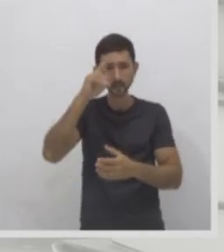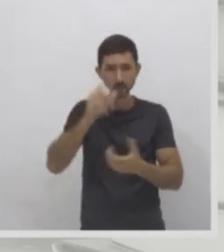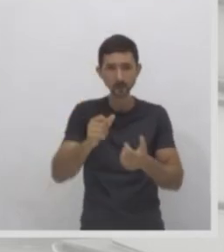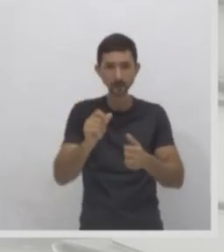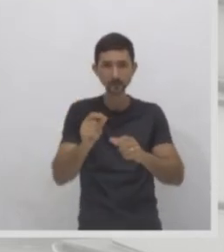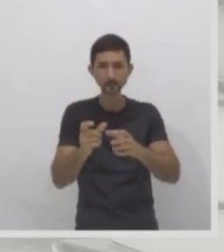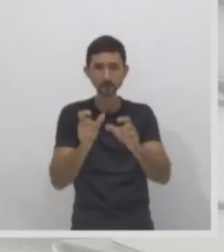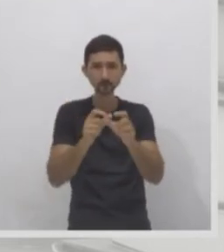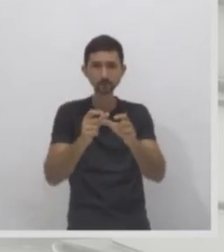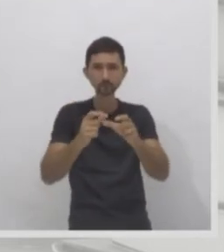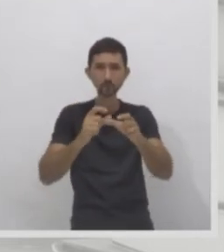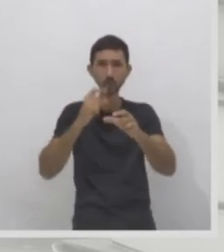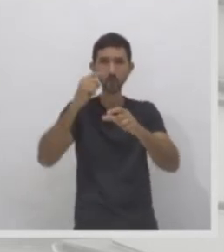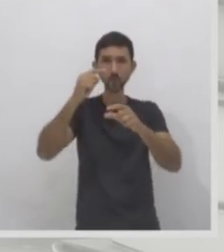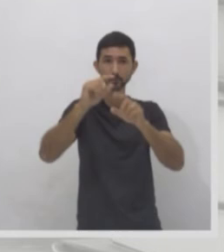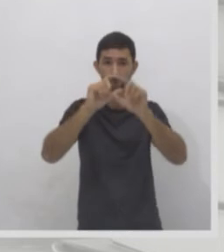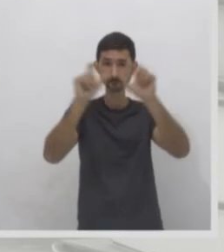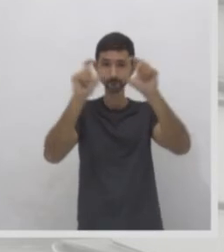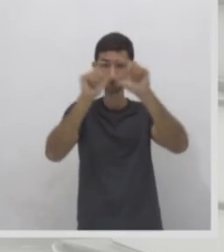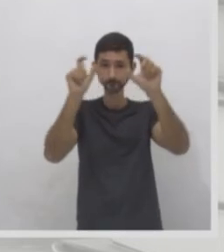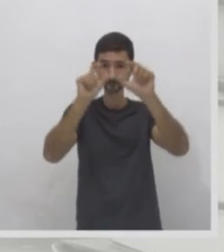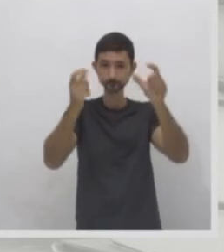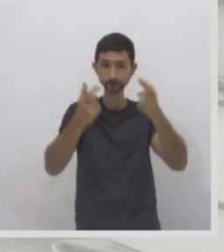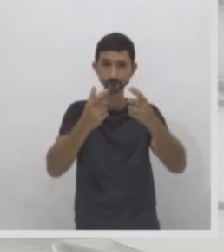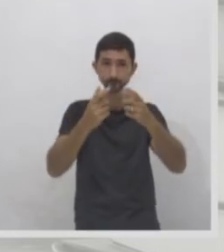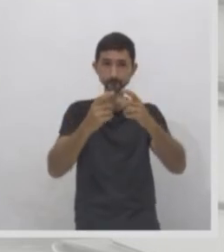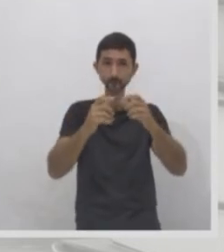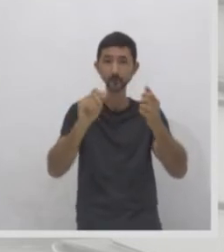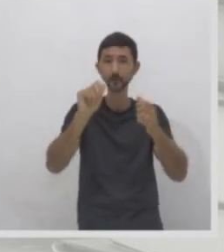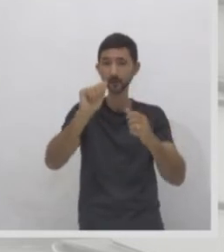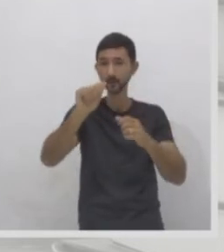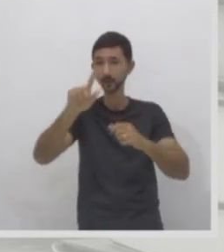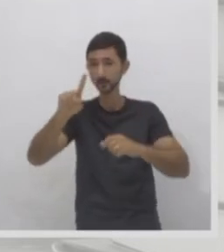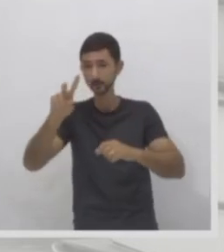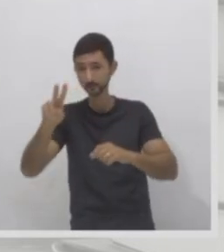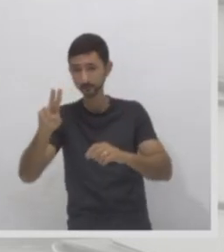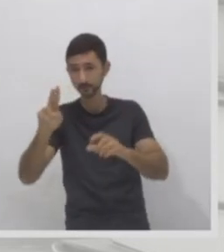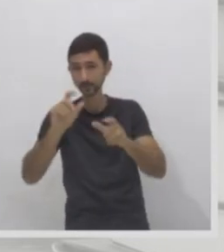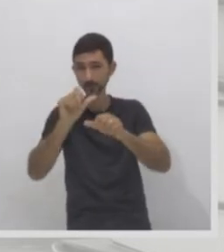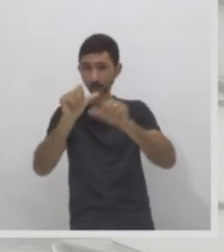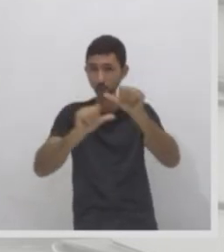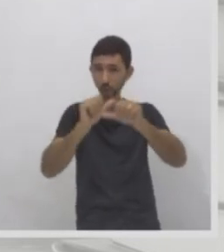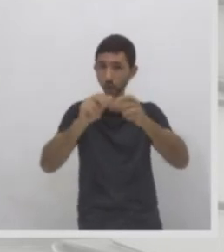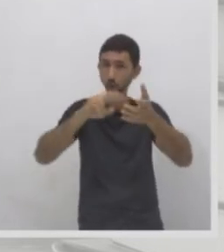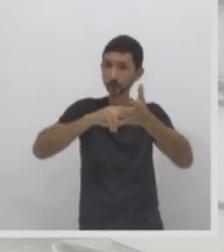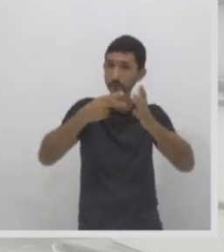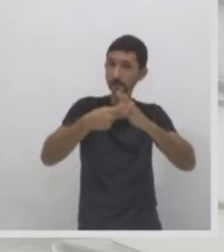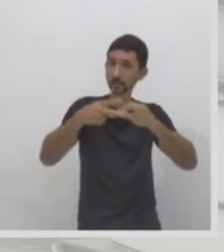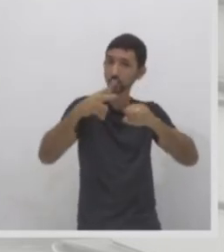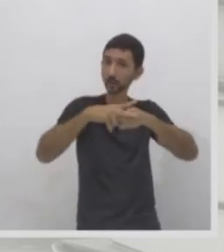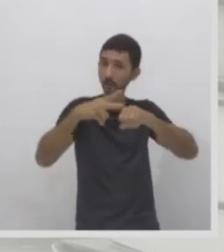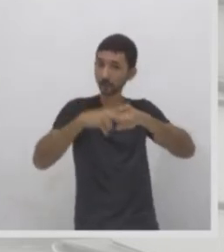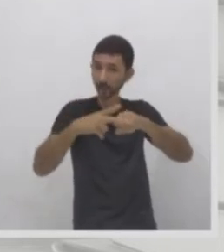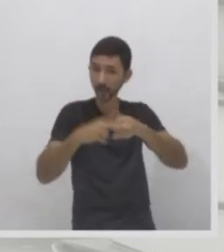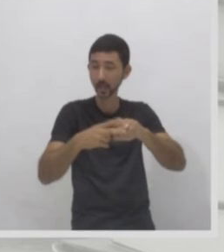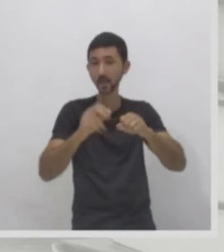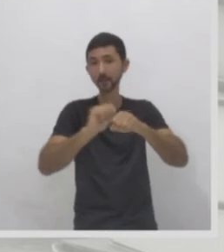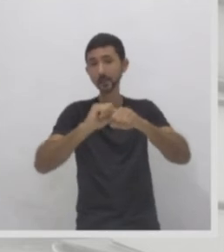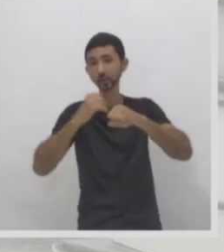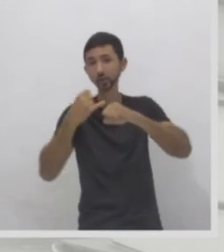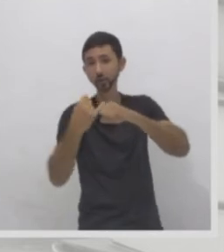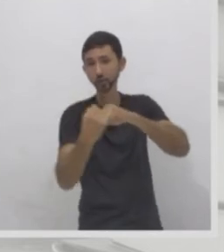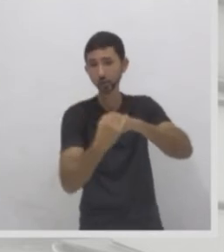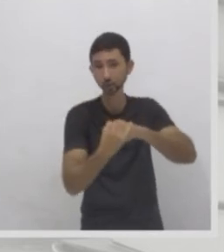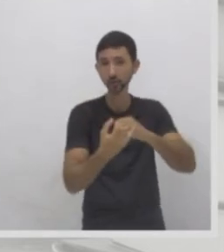está dito aqui em cima para você é o advérbio, ele vai modificar o sentido de um verbo, de um